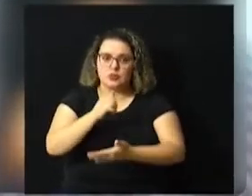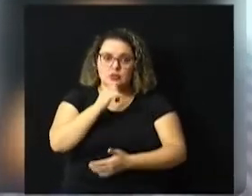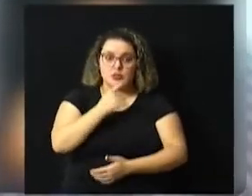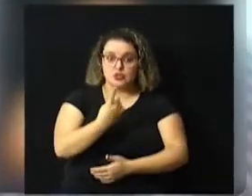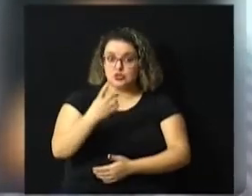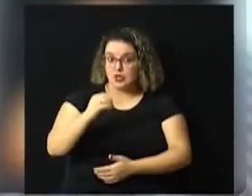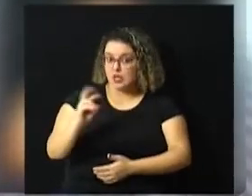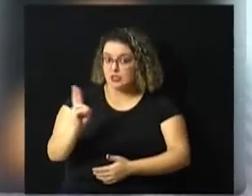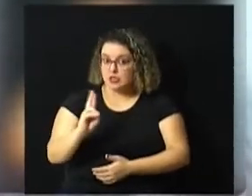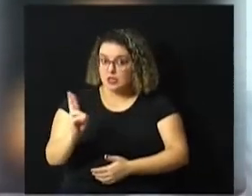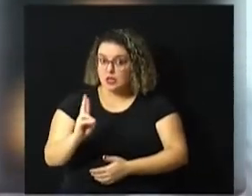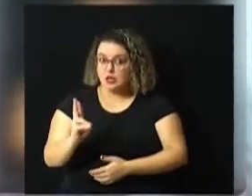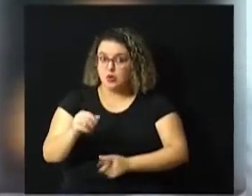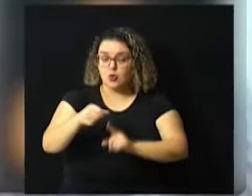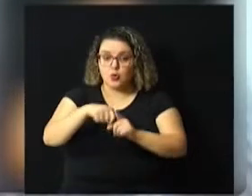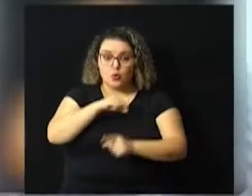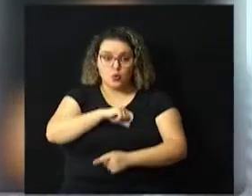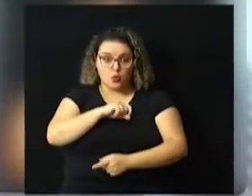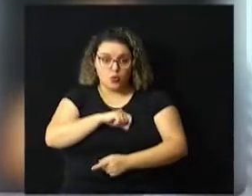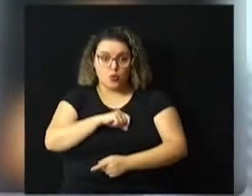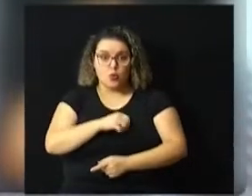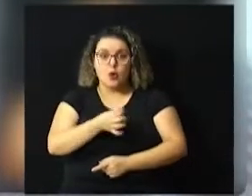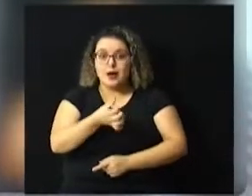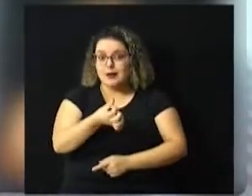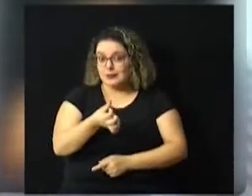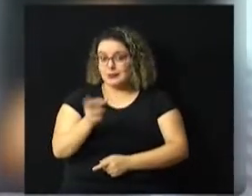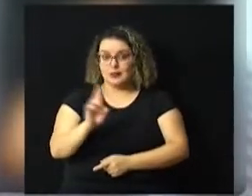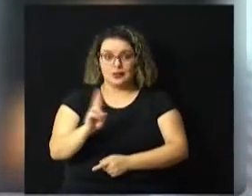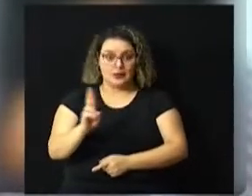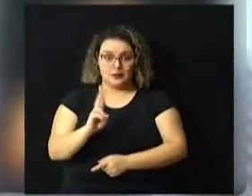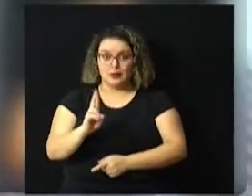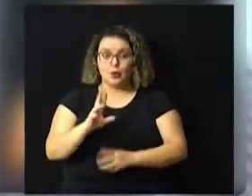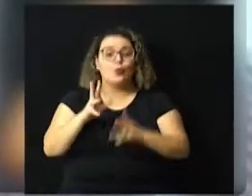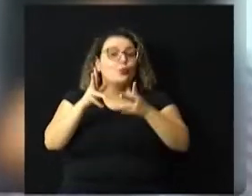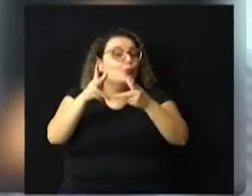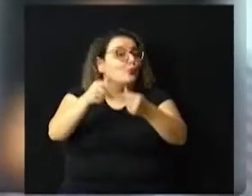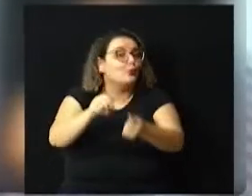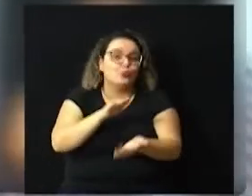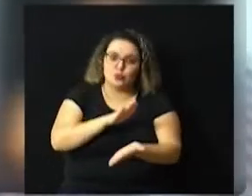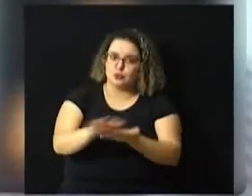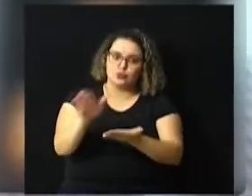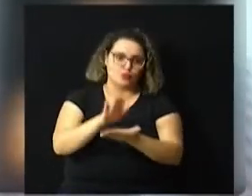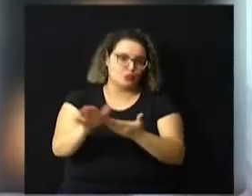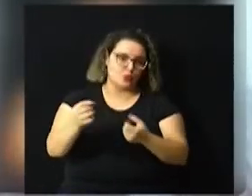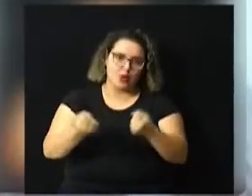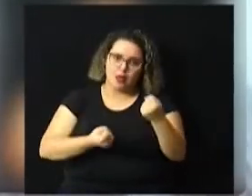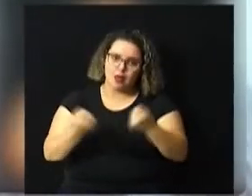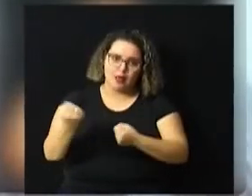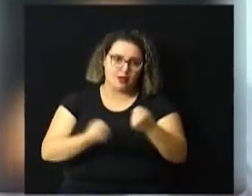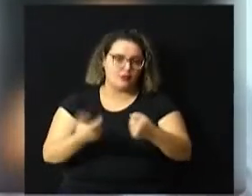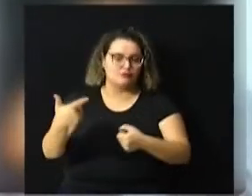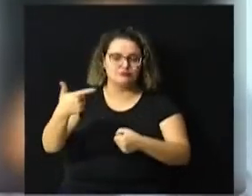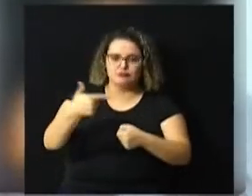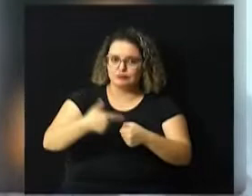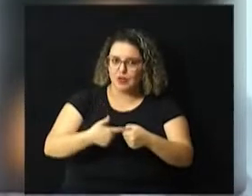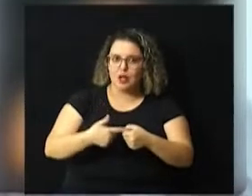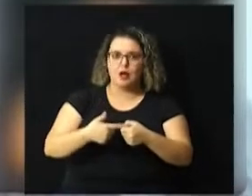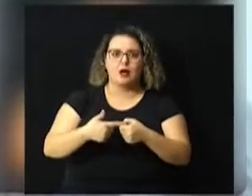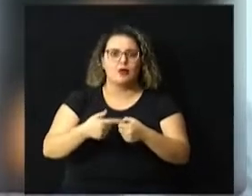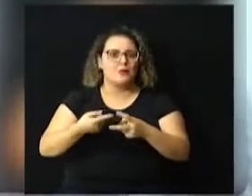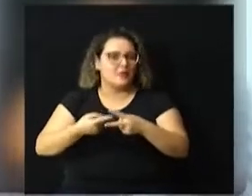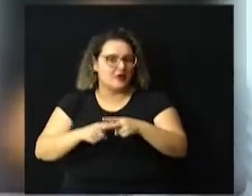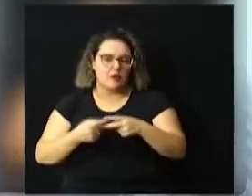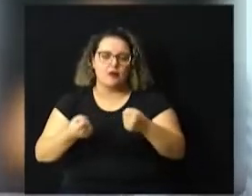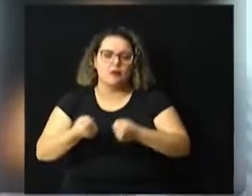de R$10, o trabalhador ficaria com apenas R$6, inclusive para arcar com os custos do transporte, custos de